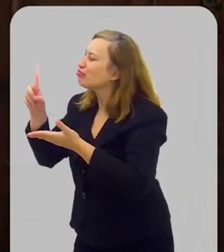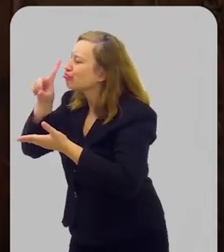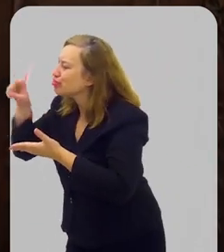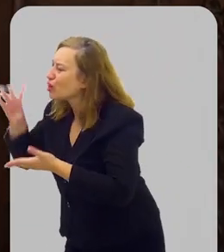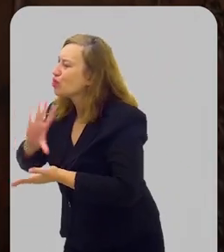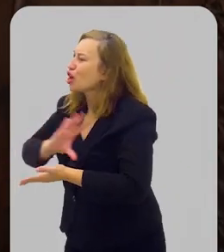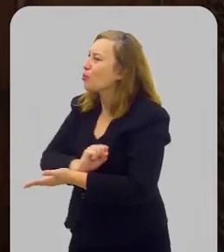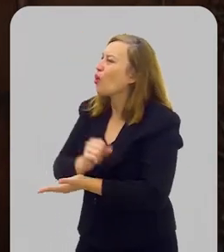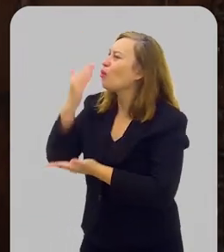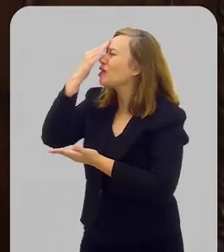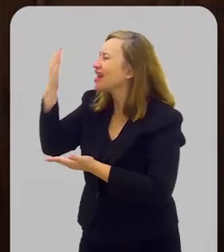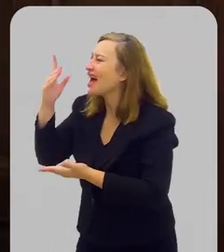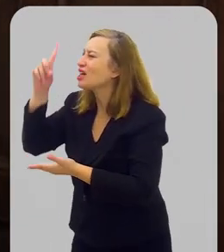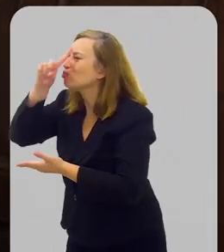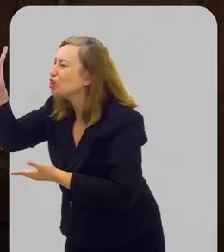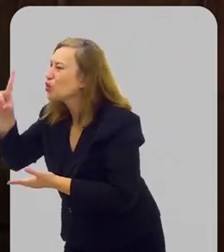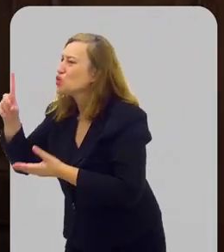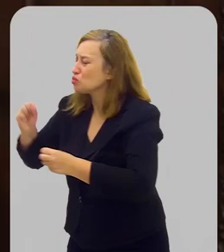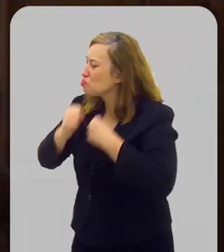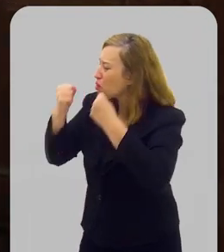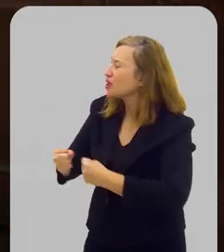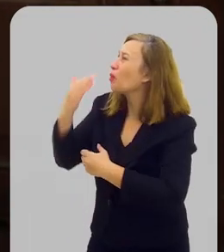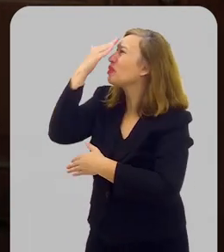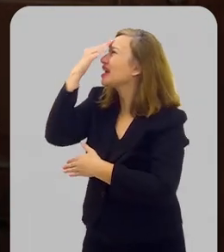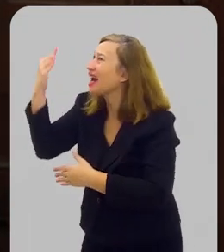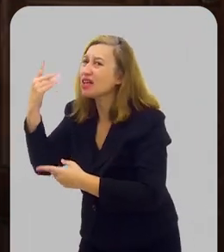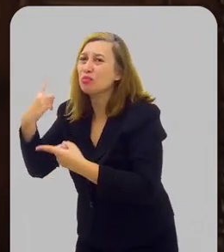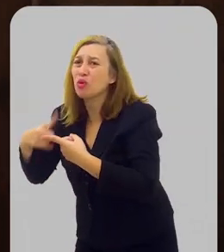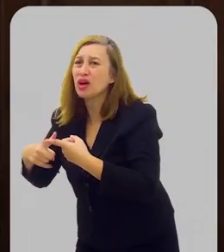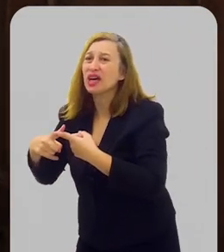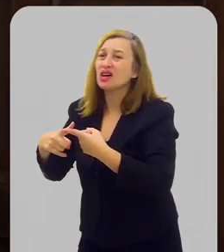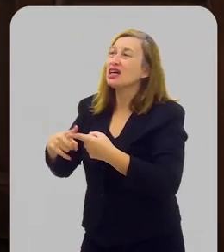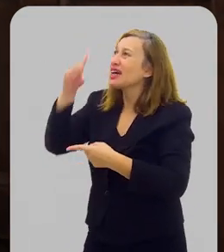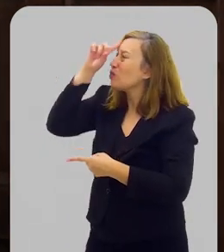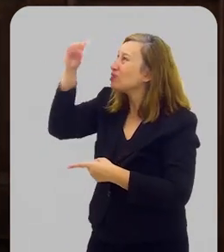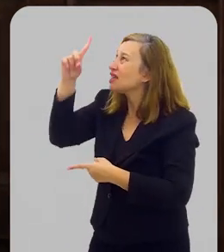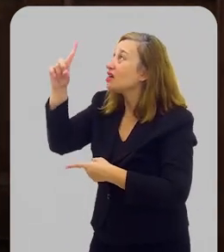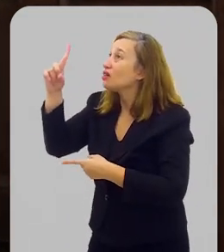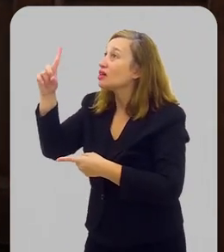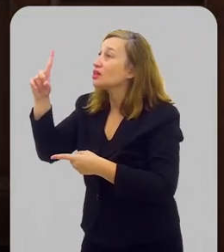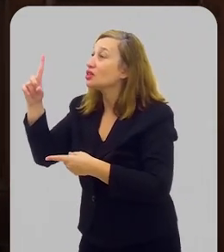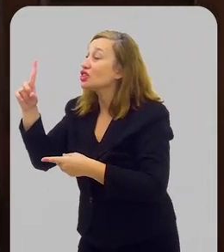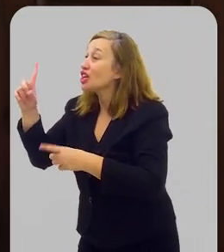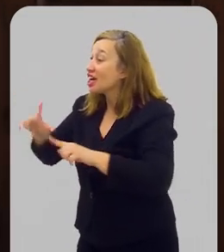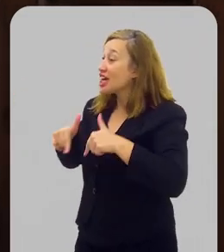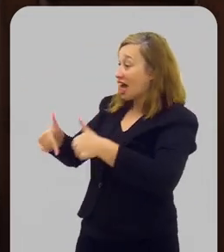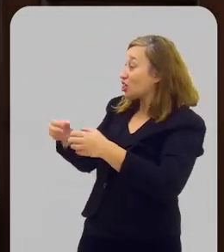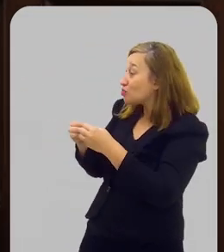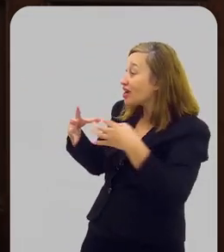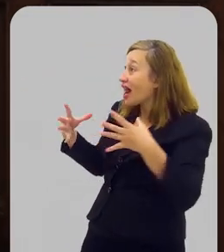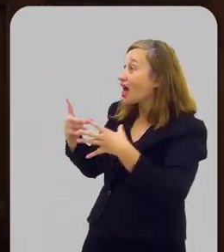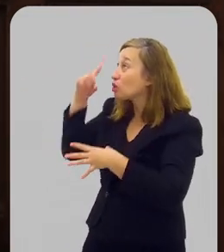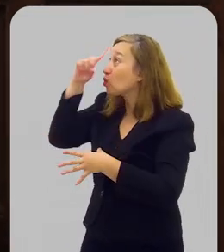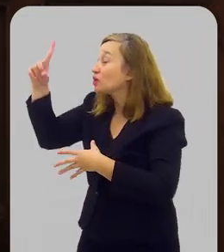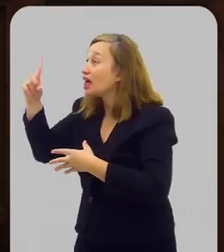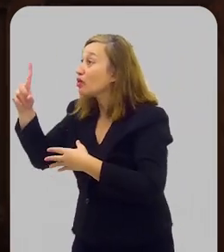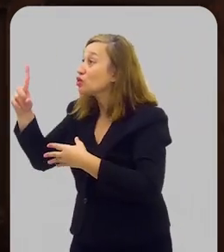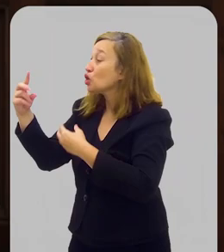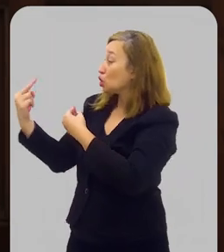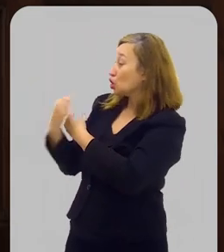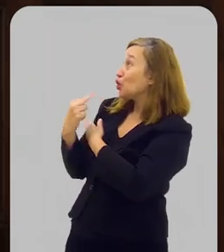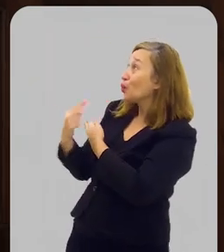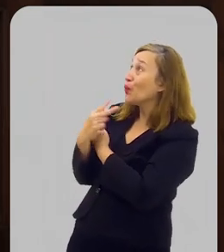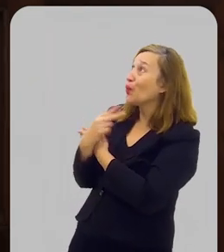de Amor muito obrigado porque tu és um Deus de poder muito obrigado porque tu és um Deus que faz o sobrenatural Tu és um